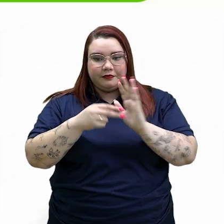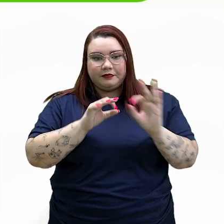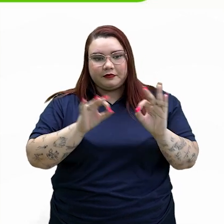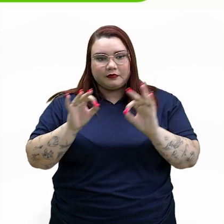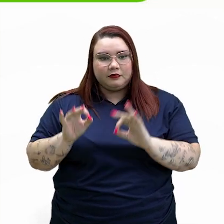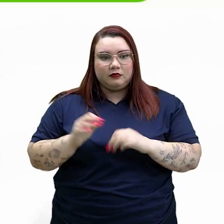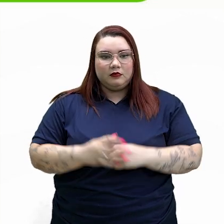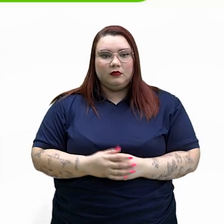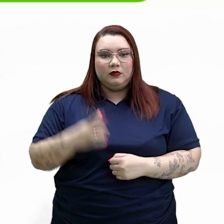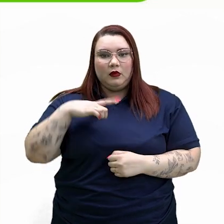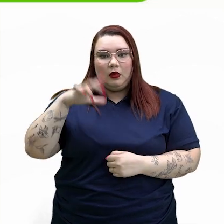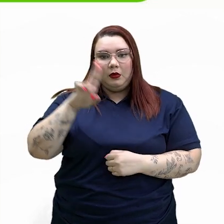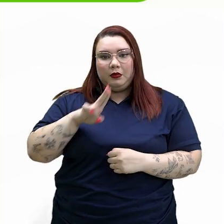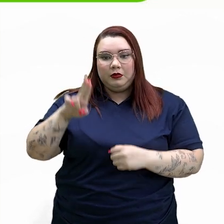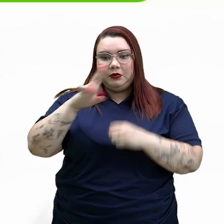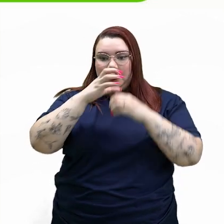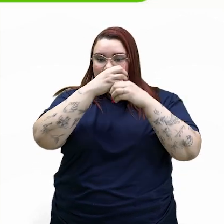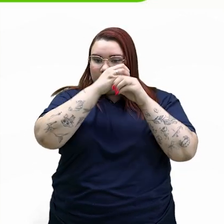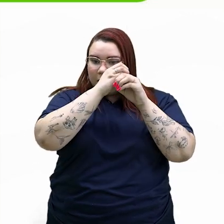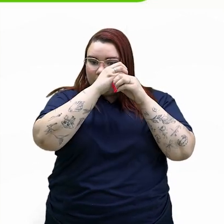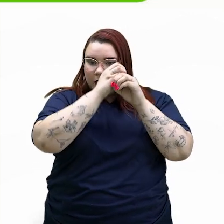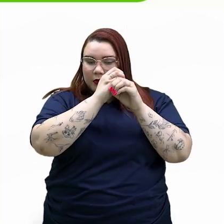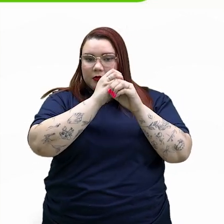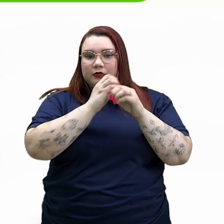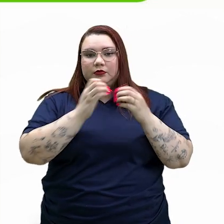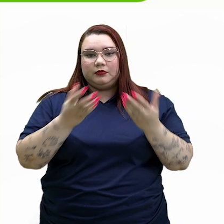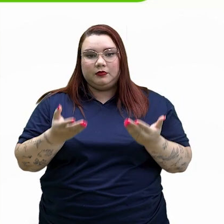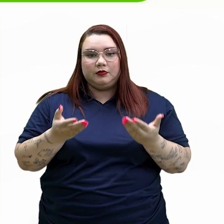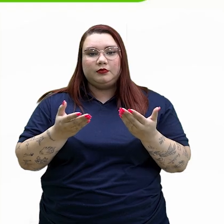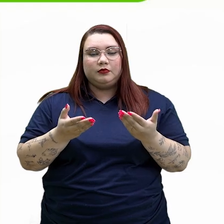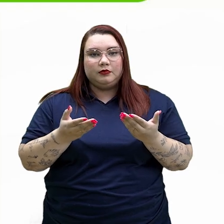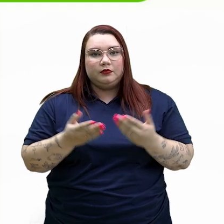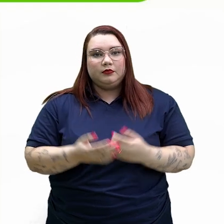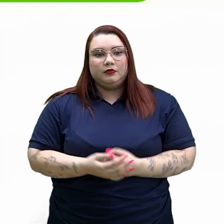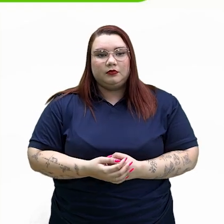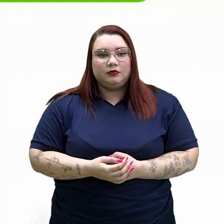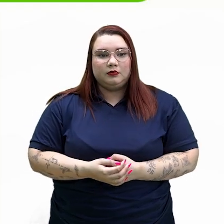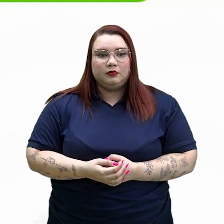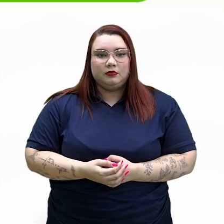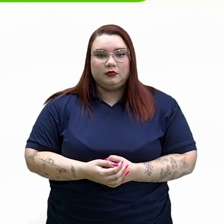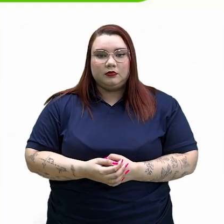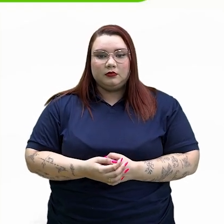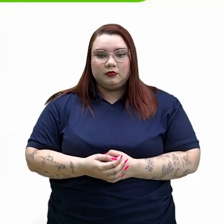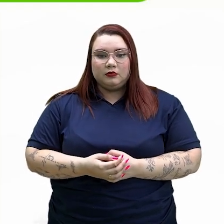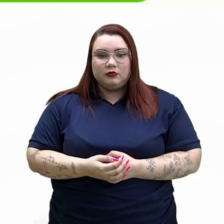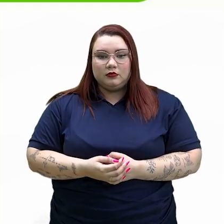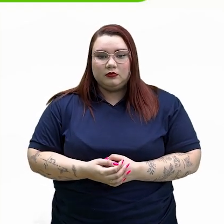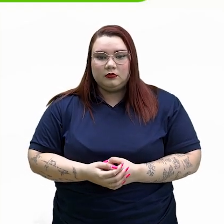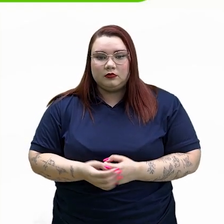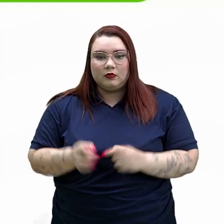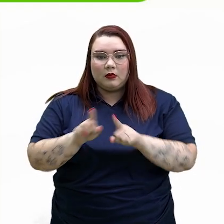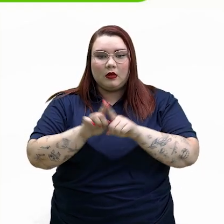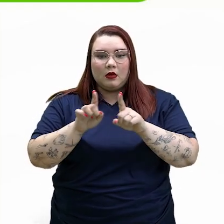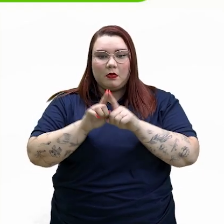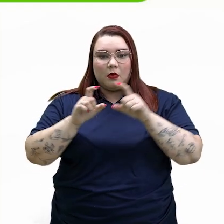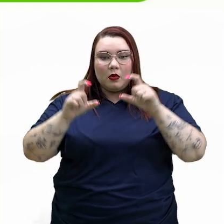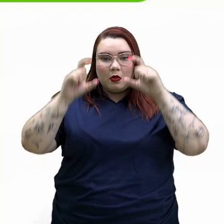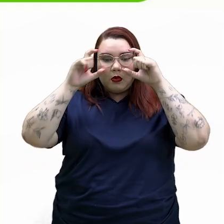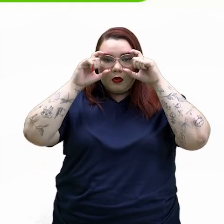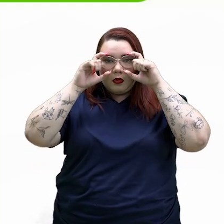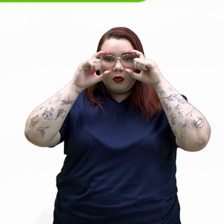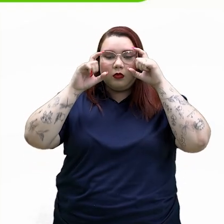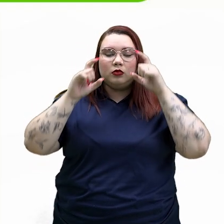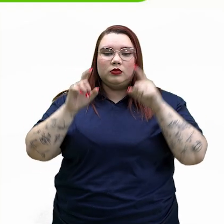temos um microscópio, falar sobre os óculos, essas imagens aqui,